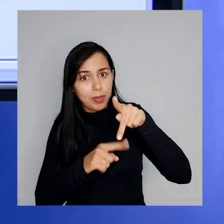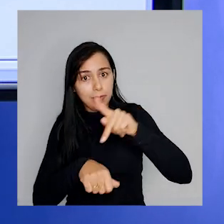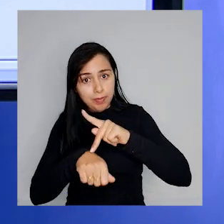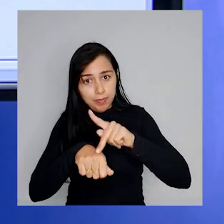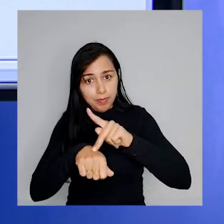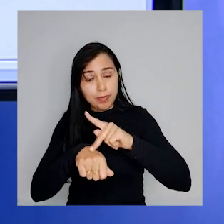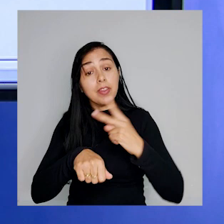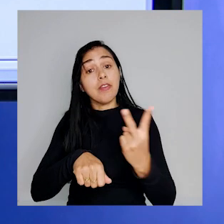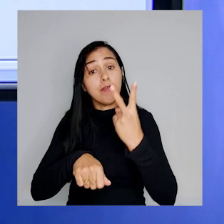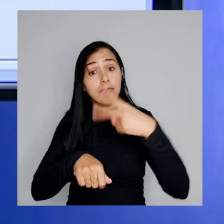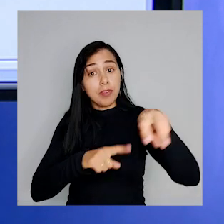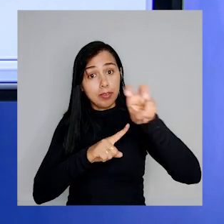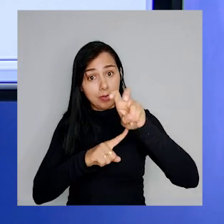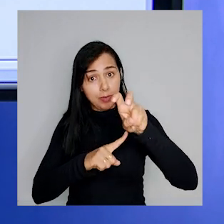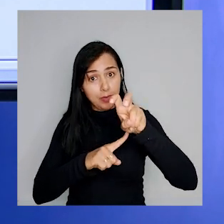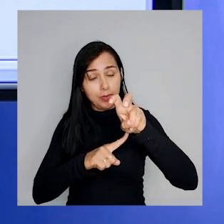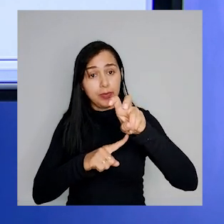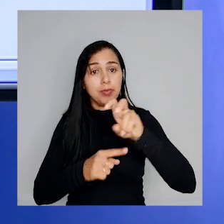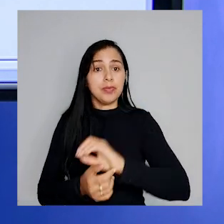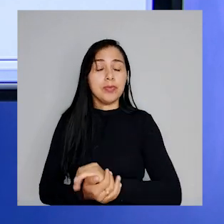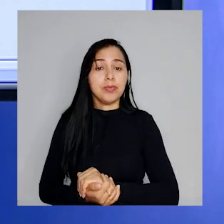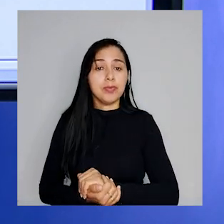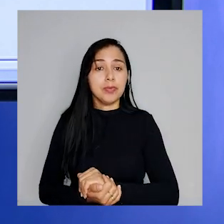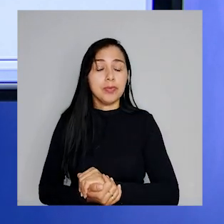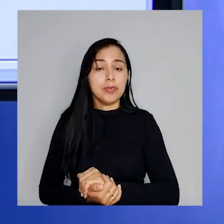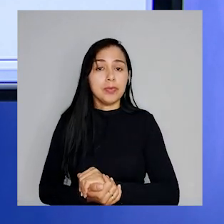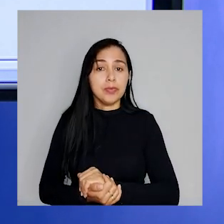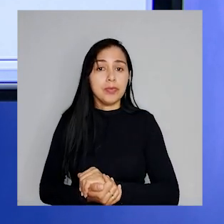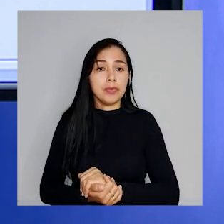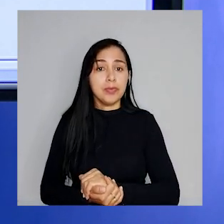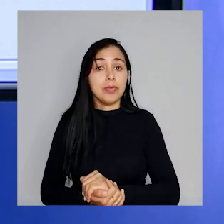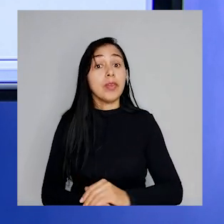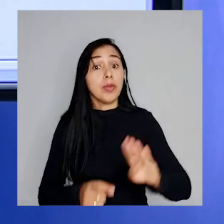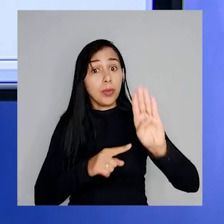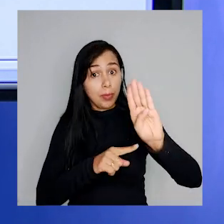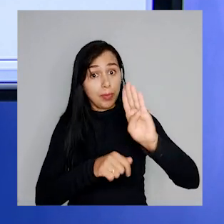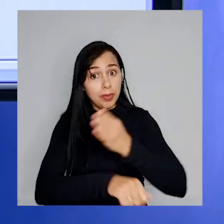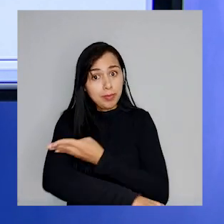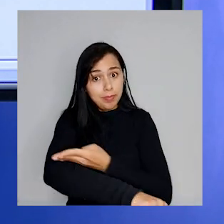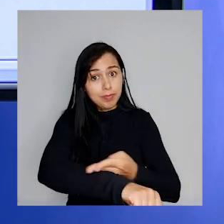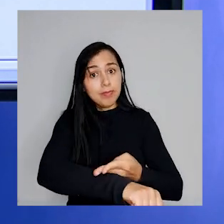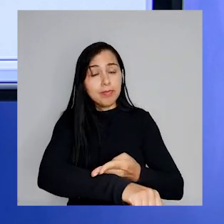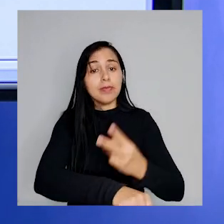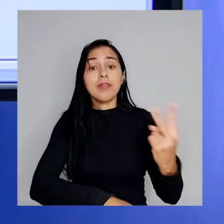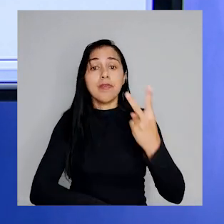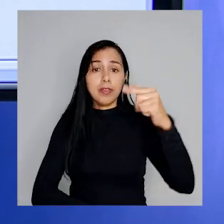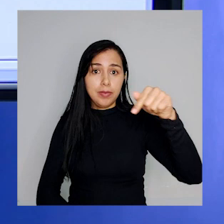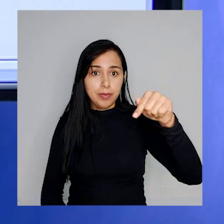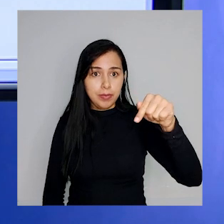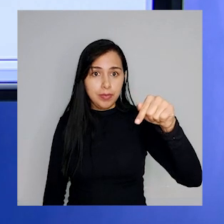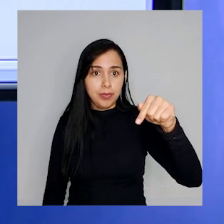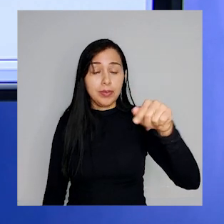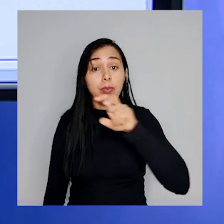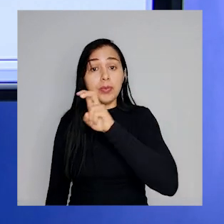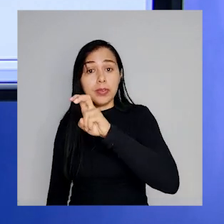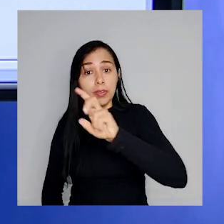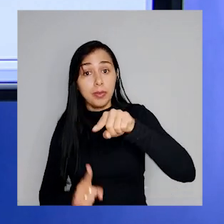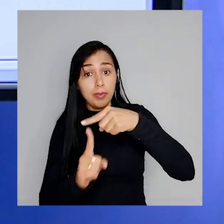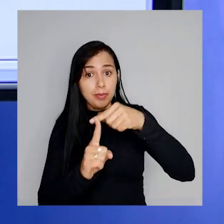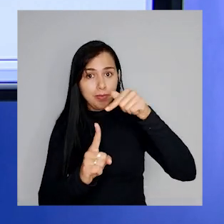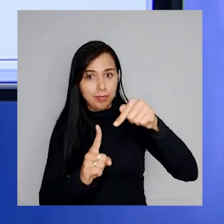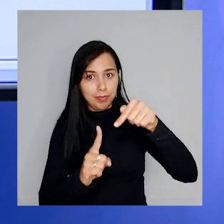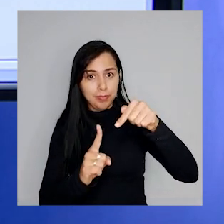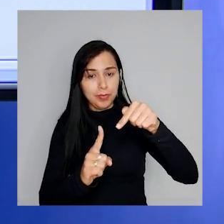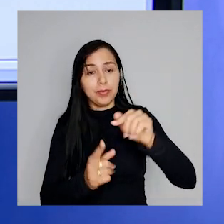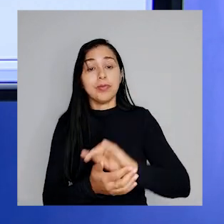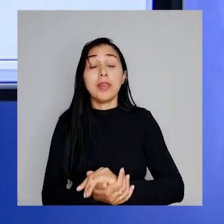5 e um pino branco vale 7. Mas ele falou também